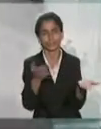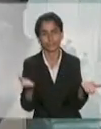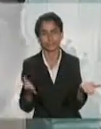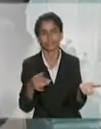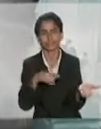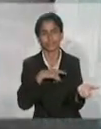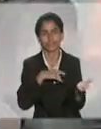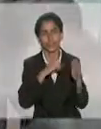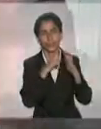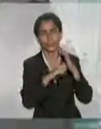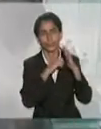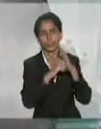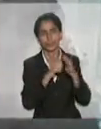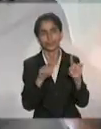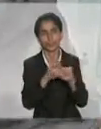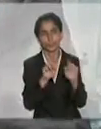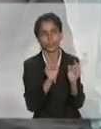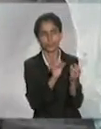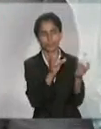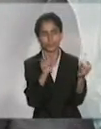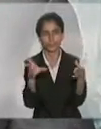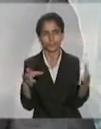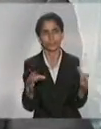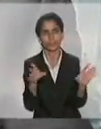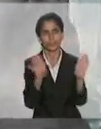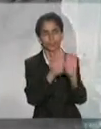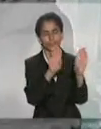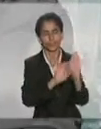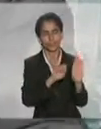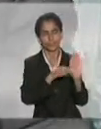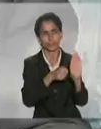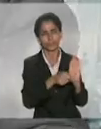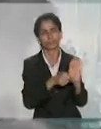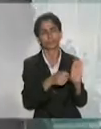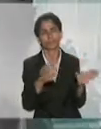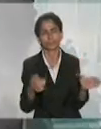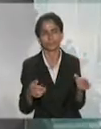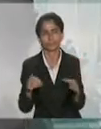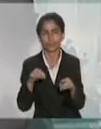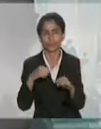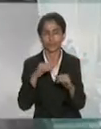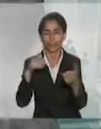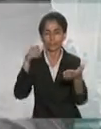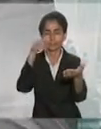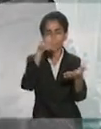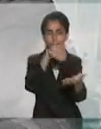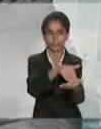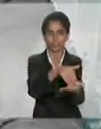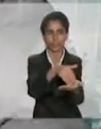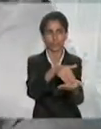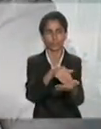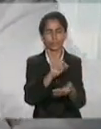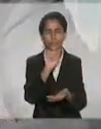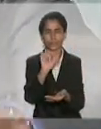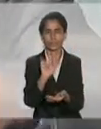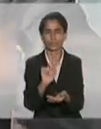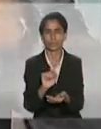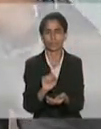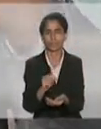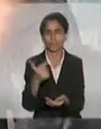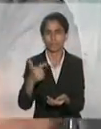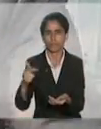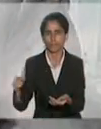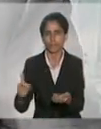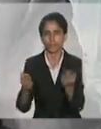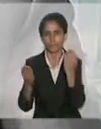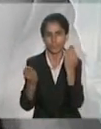empresas, principalmente do comércio, que tem fechado. E na ponta final, porque não há